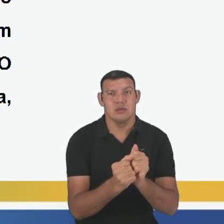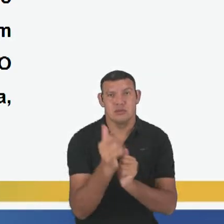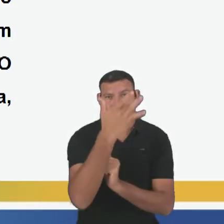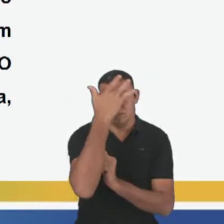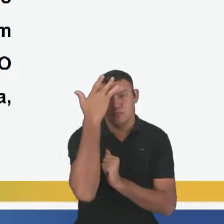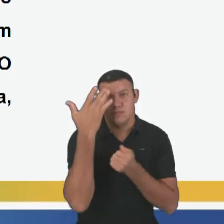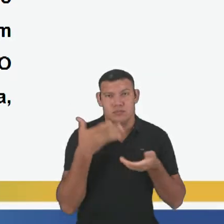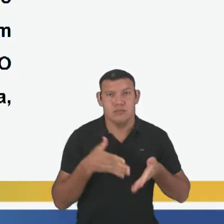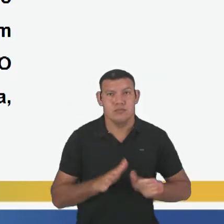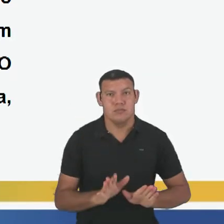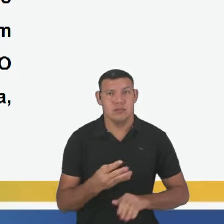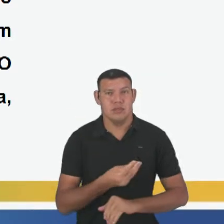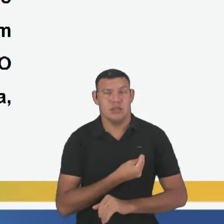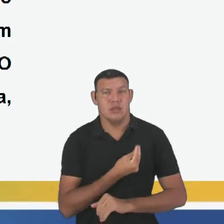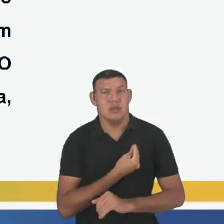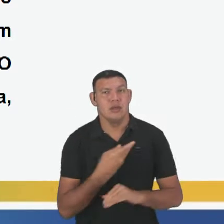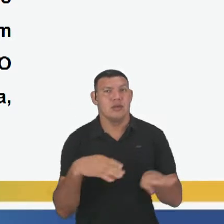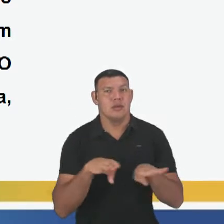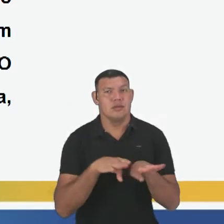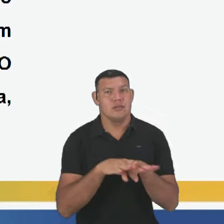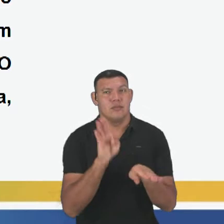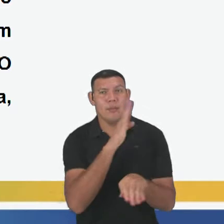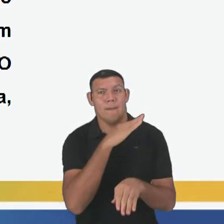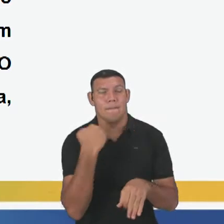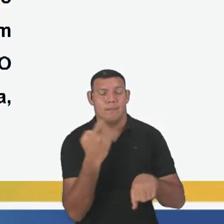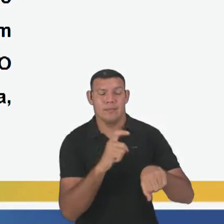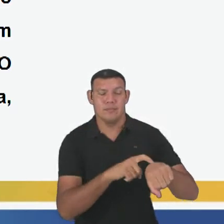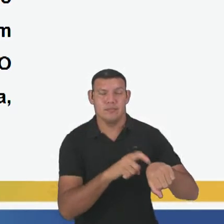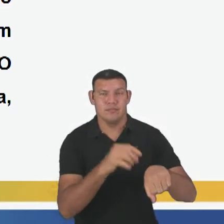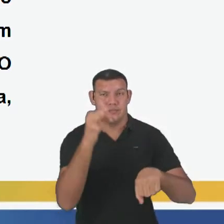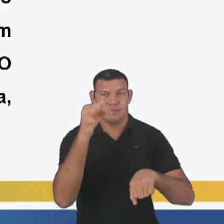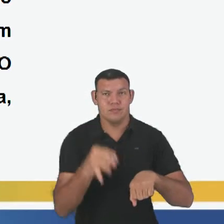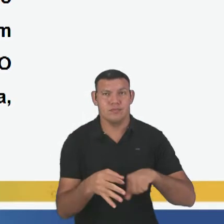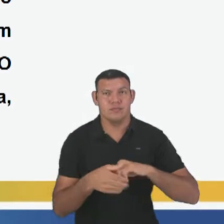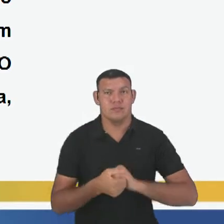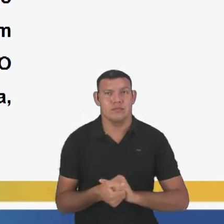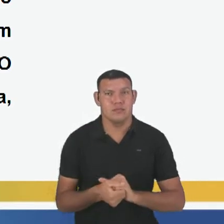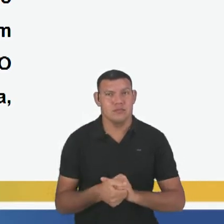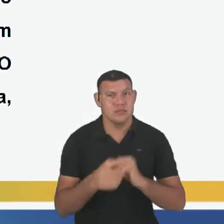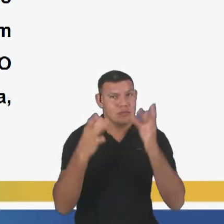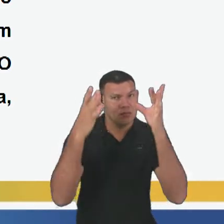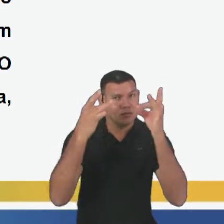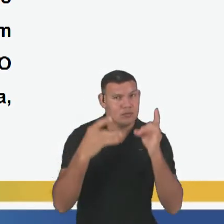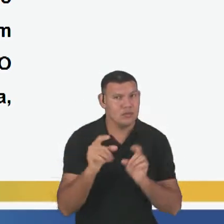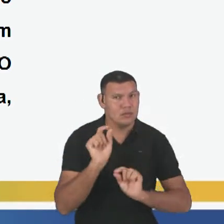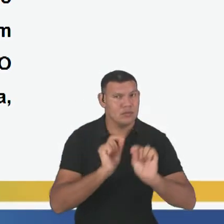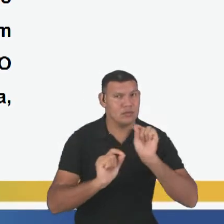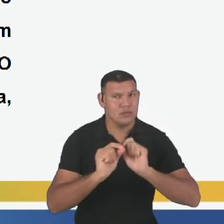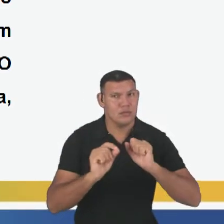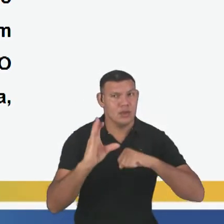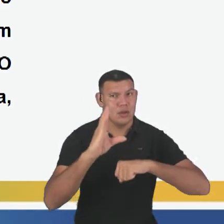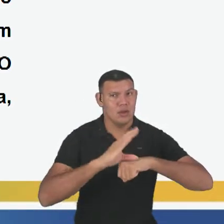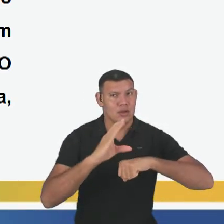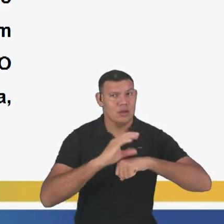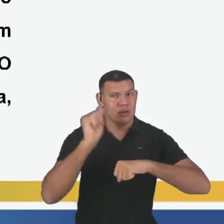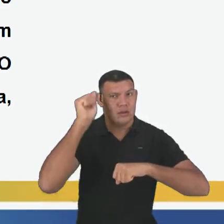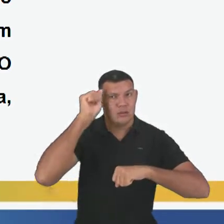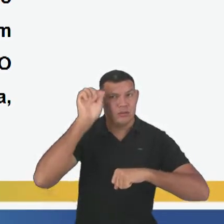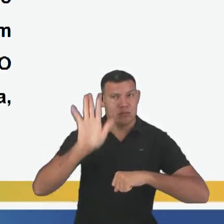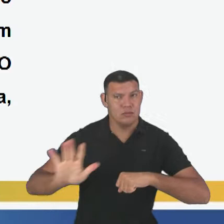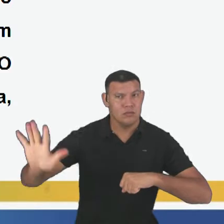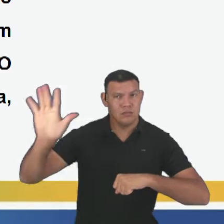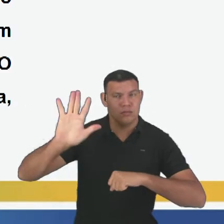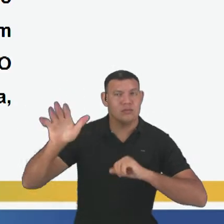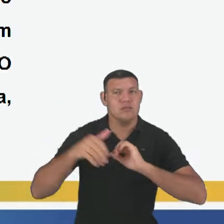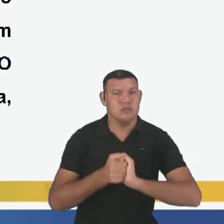vivas e o total de mortes em um determinado período de tempo. Olha o detalhe, o continente asiático